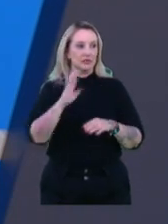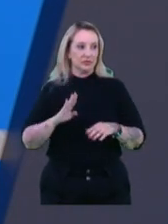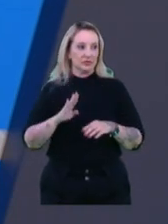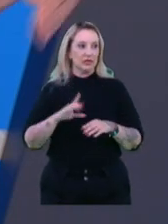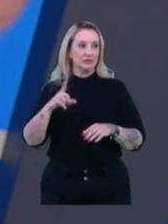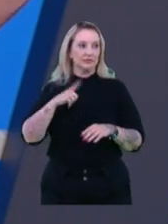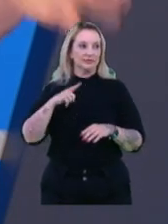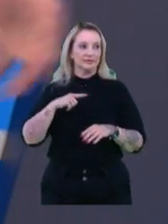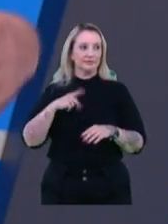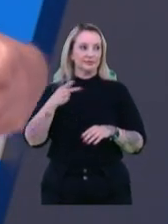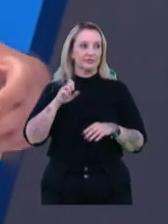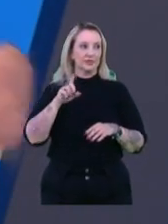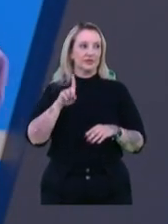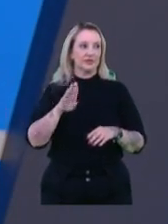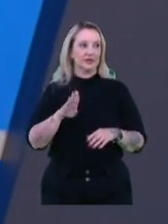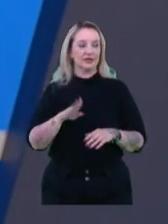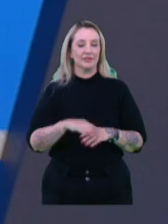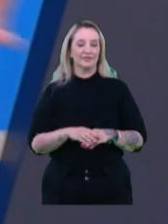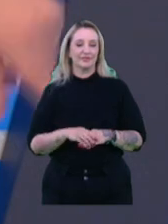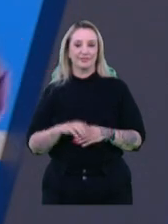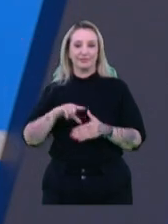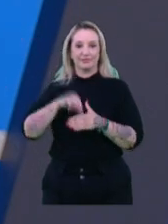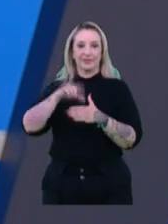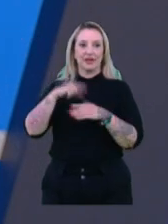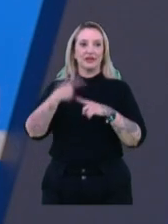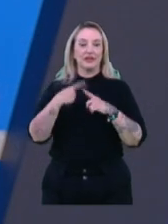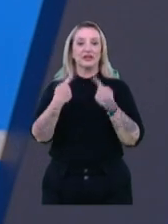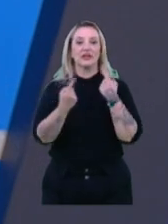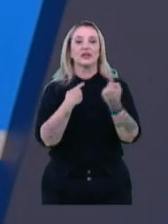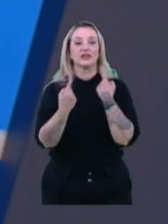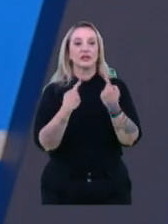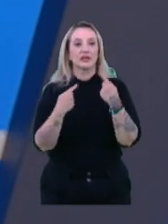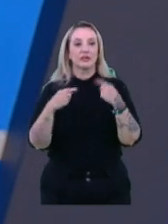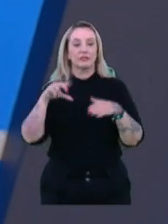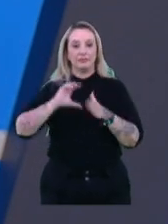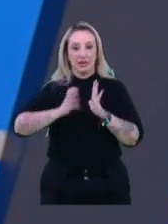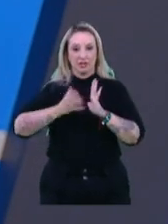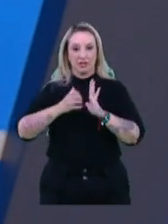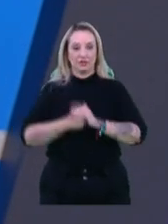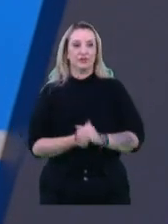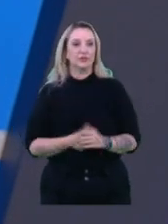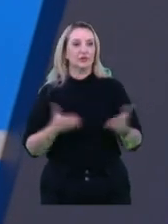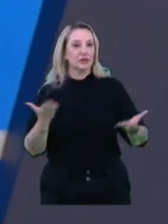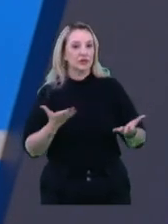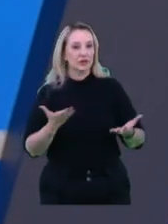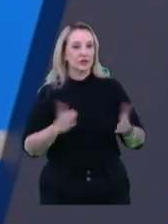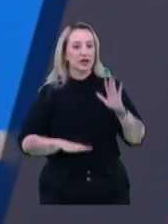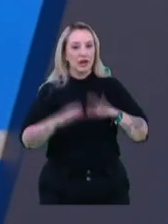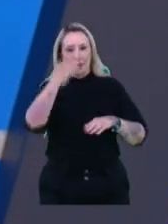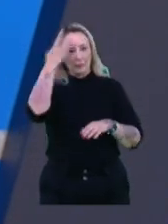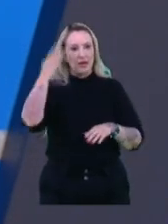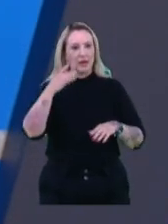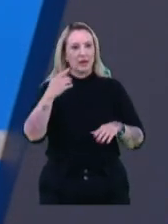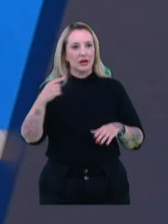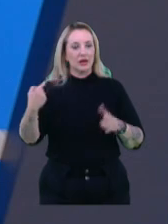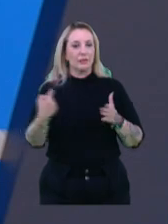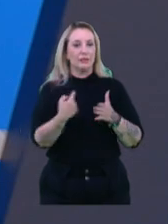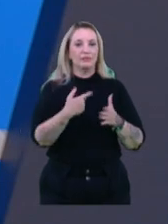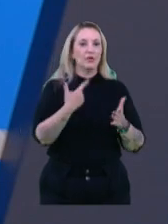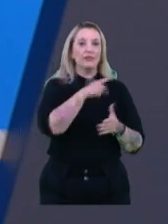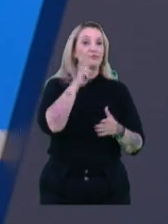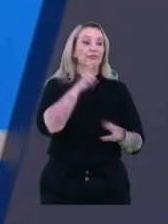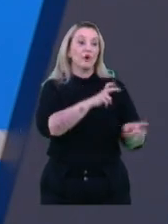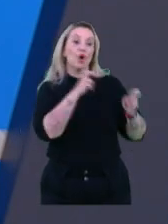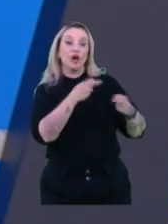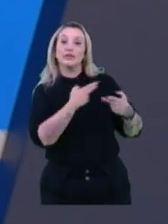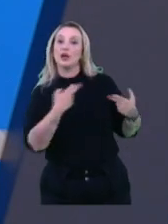republicanos do PSDB do MDB porque fiz isso dialogando com os partidos agora às vezes as pessoas não vem o outro lado da moeda